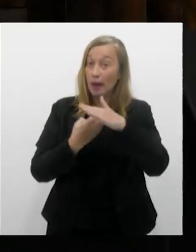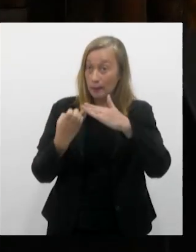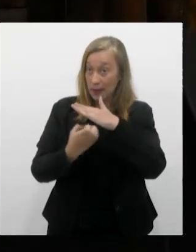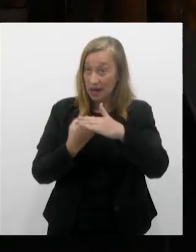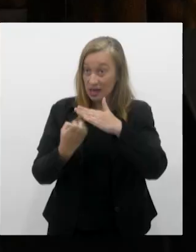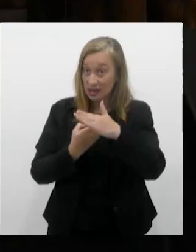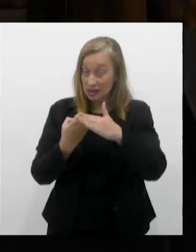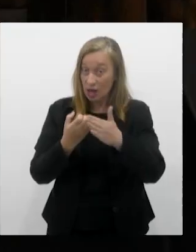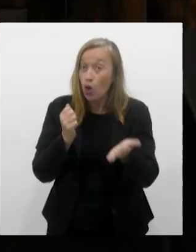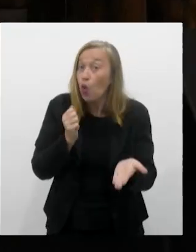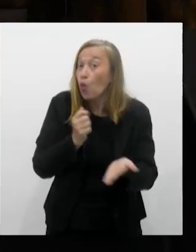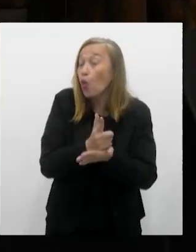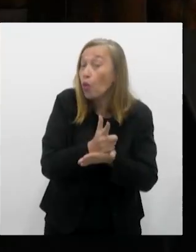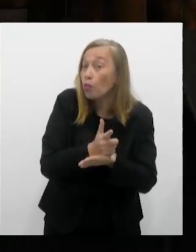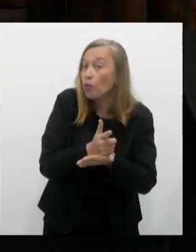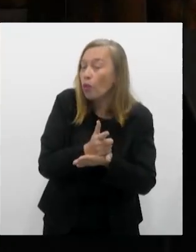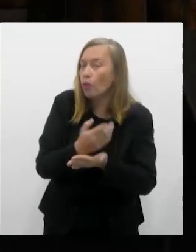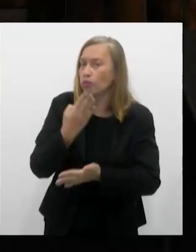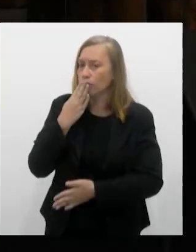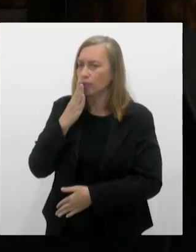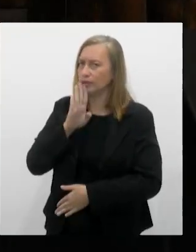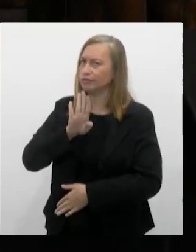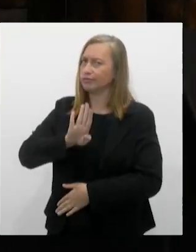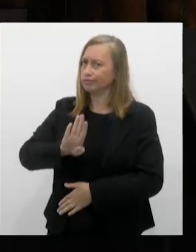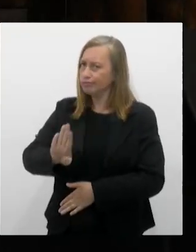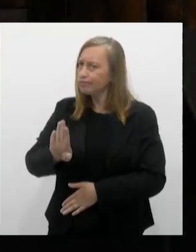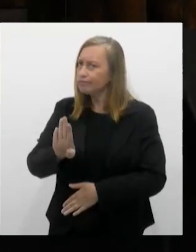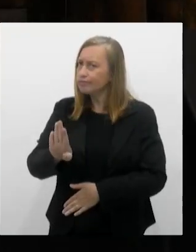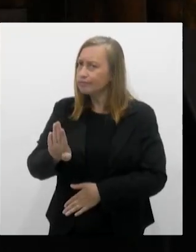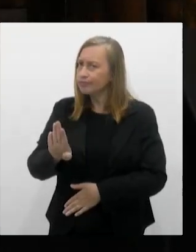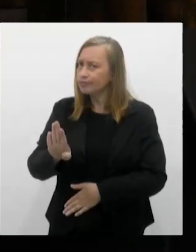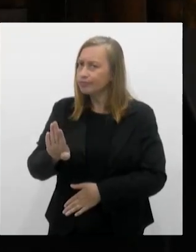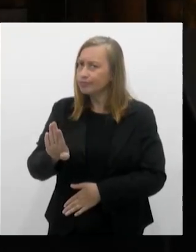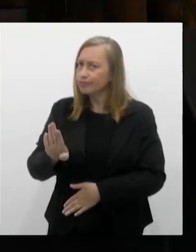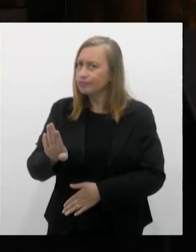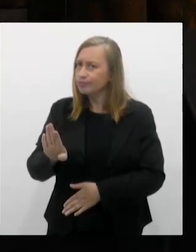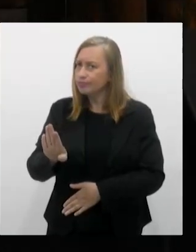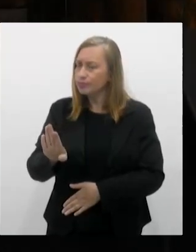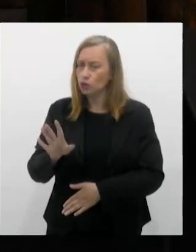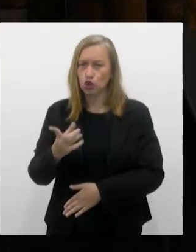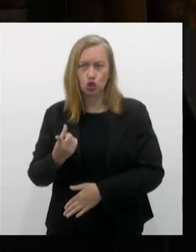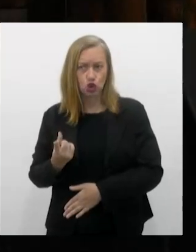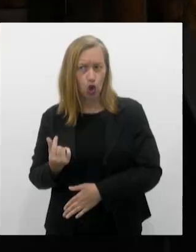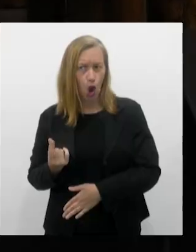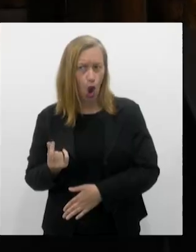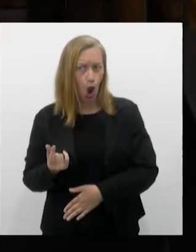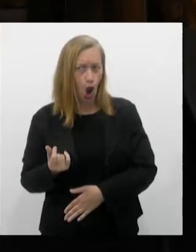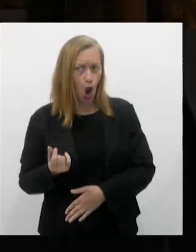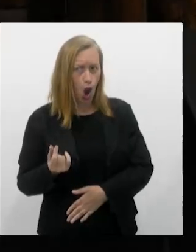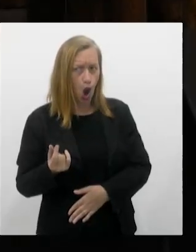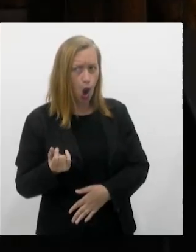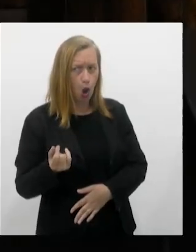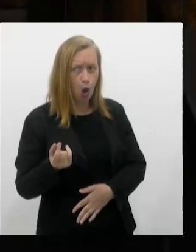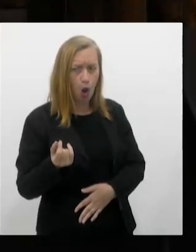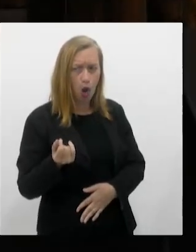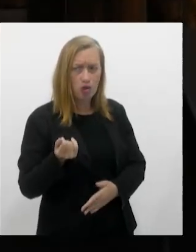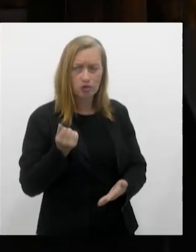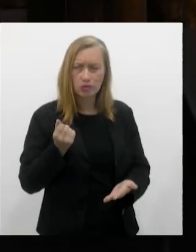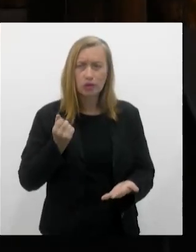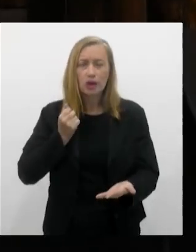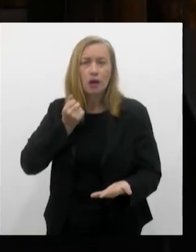comprou, prometia uma pirâmide, isto é, prometia